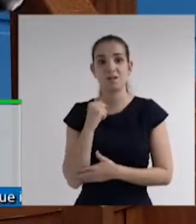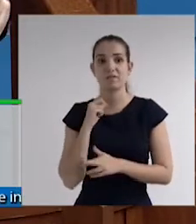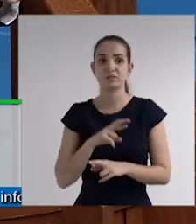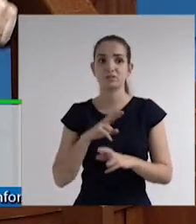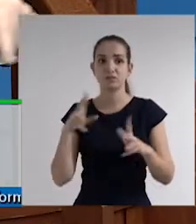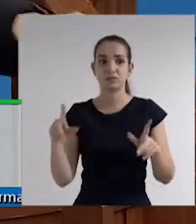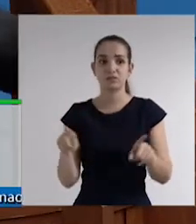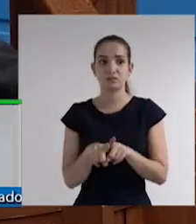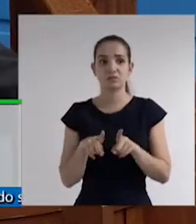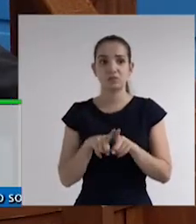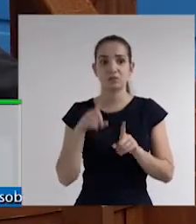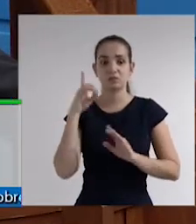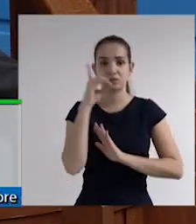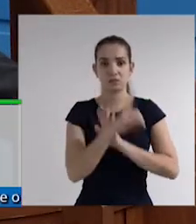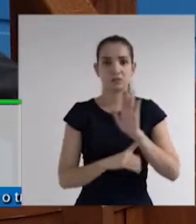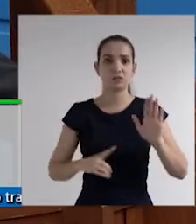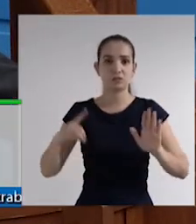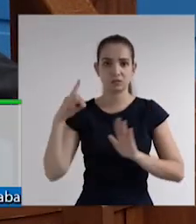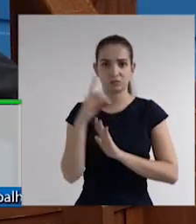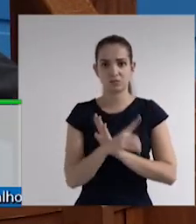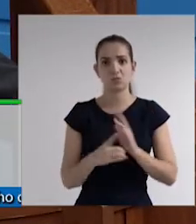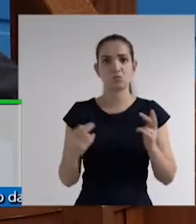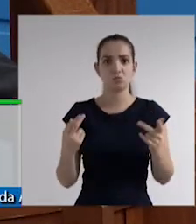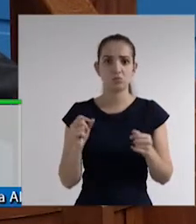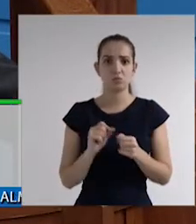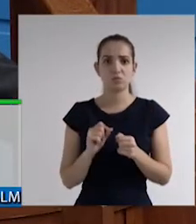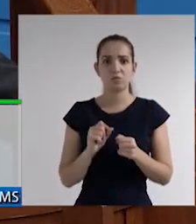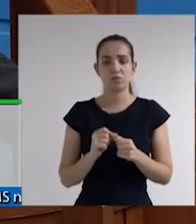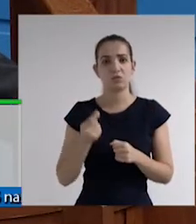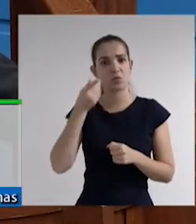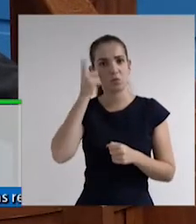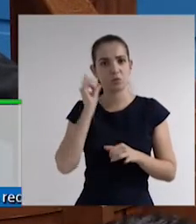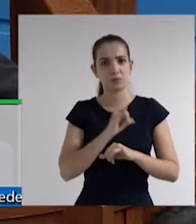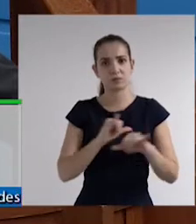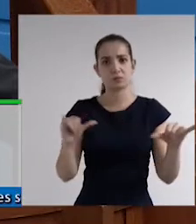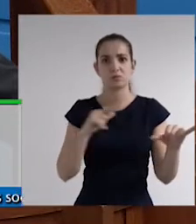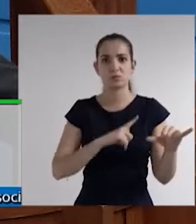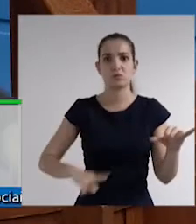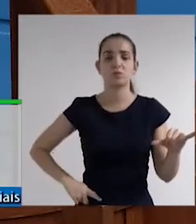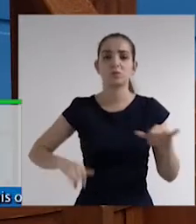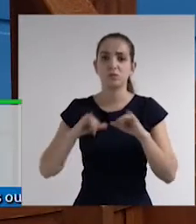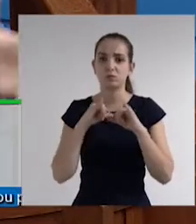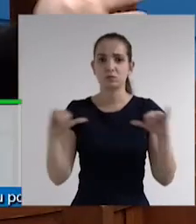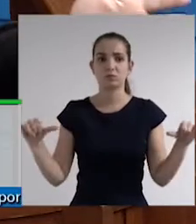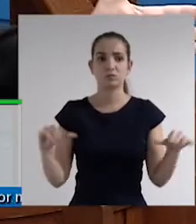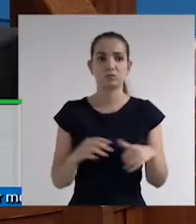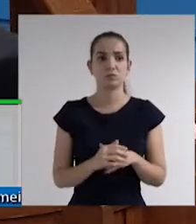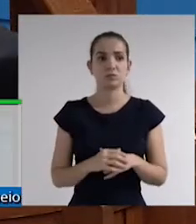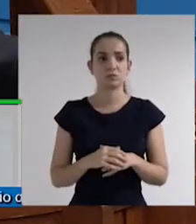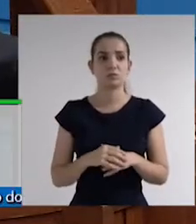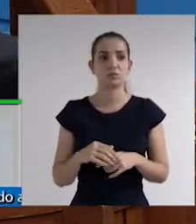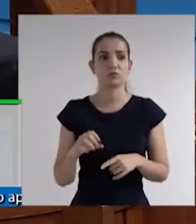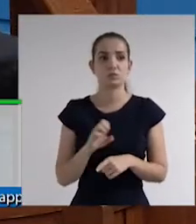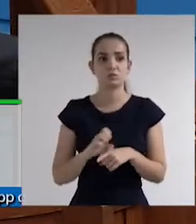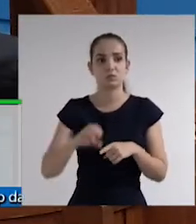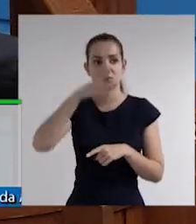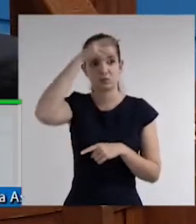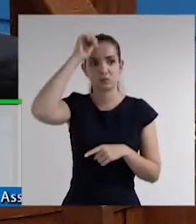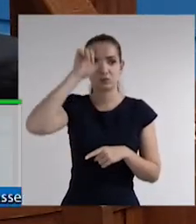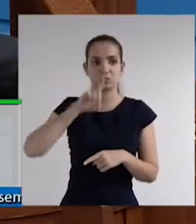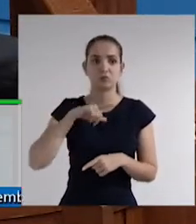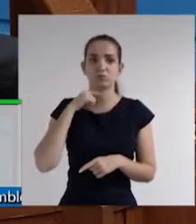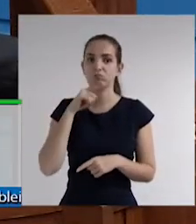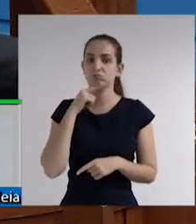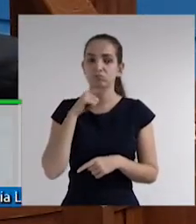e a declaração, como foi feita ontem pelo governador do estado, dizendo que o estado está impossibilitado